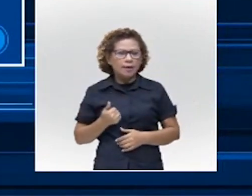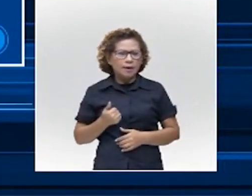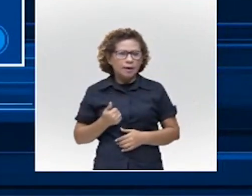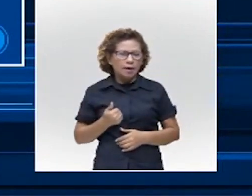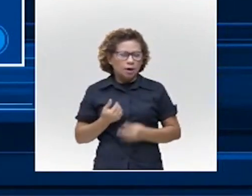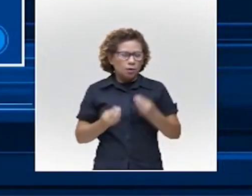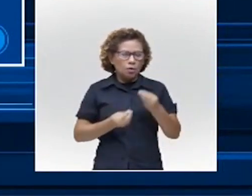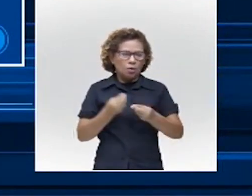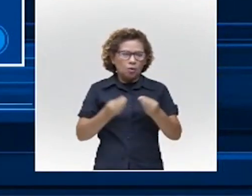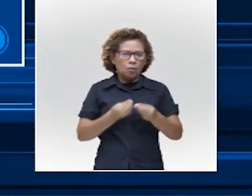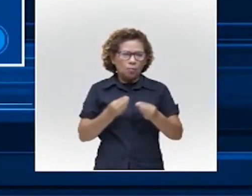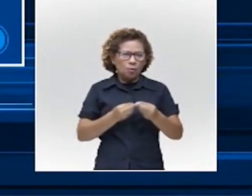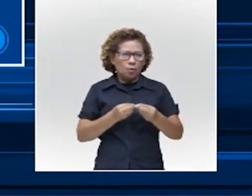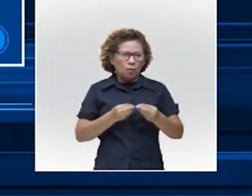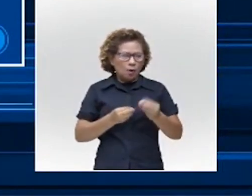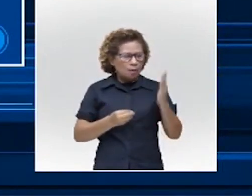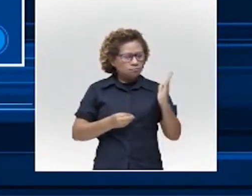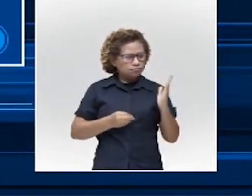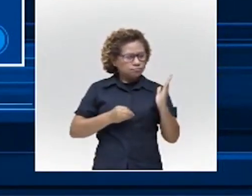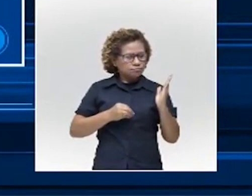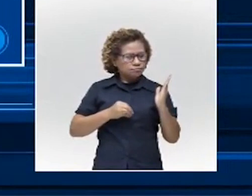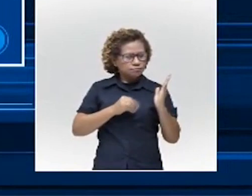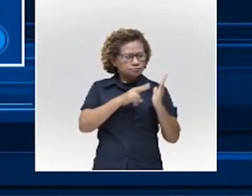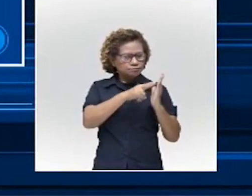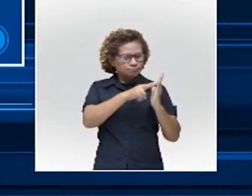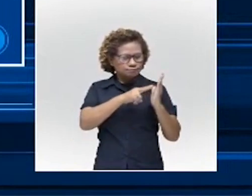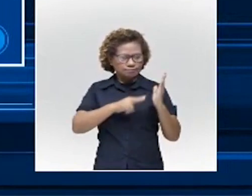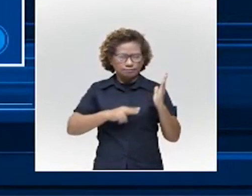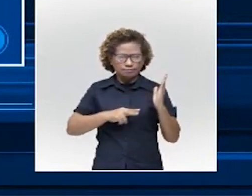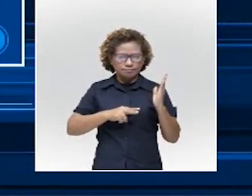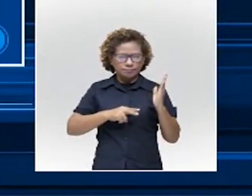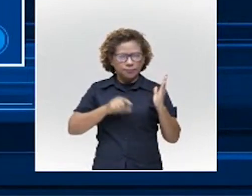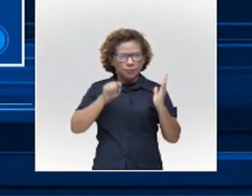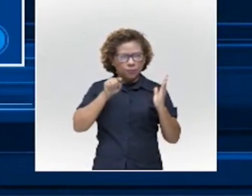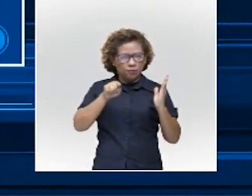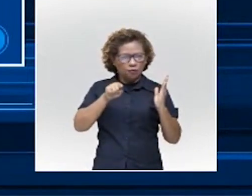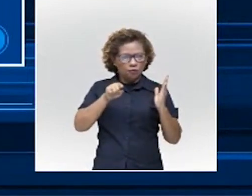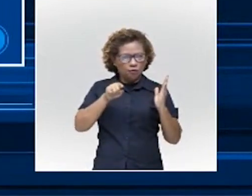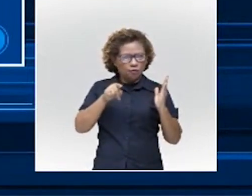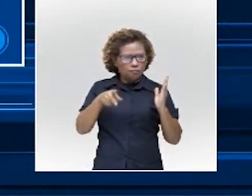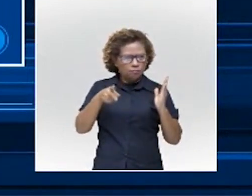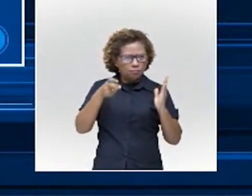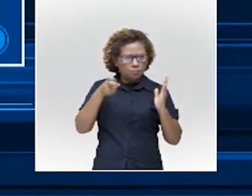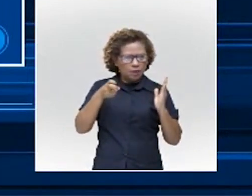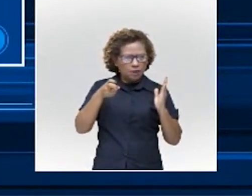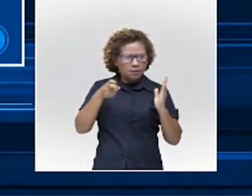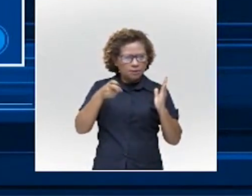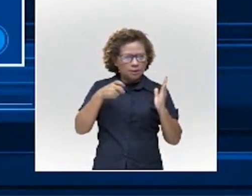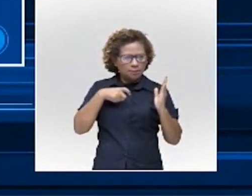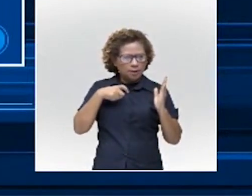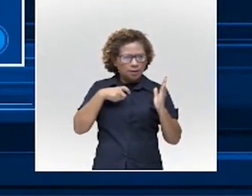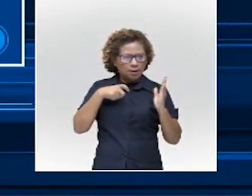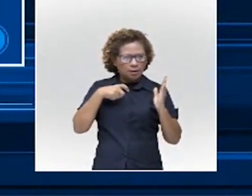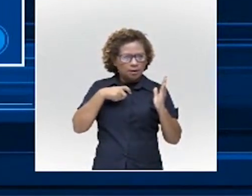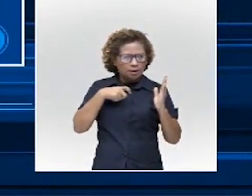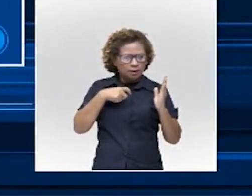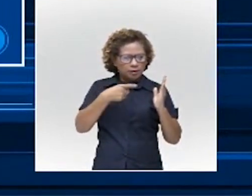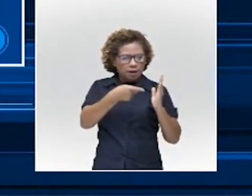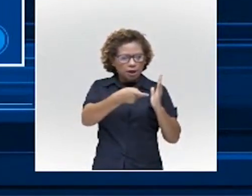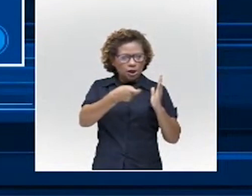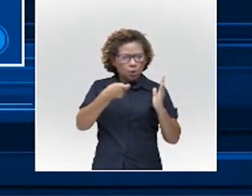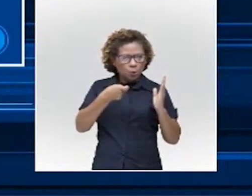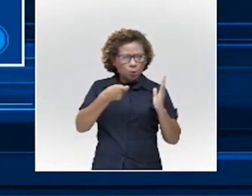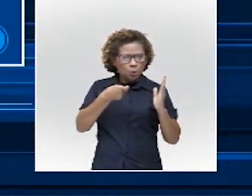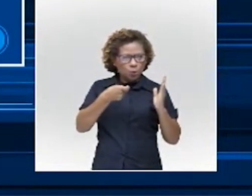está apoiada em uma parede, conforme o esquema abaixo. Então, reparem que a escada tem uma medida X e